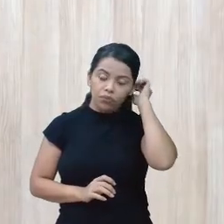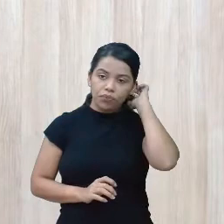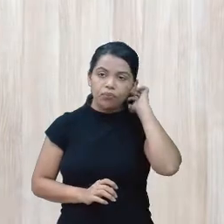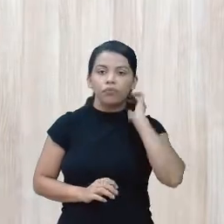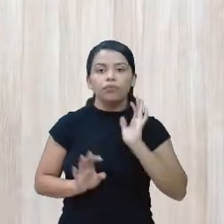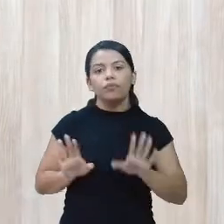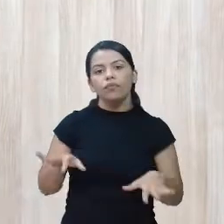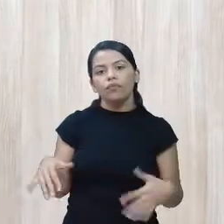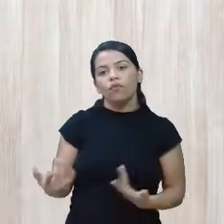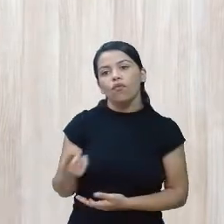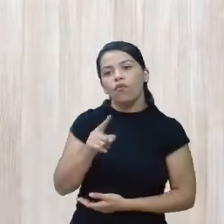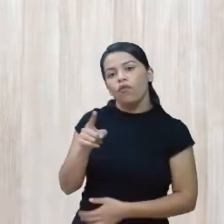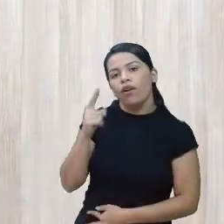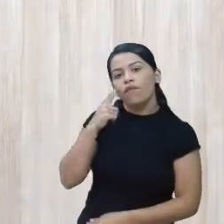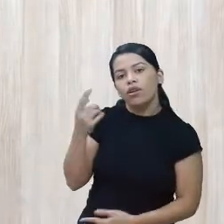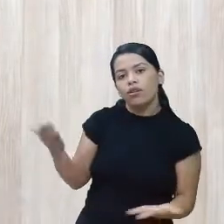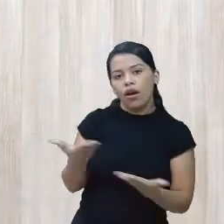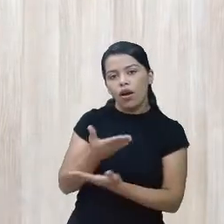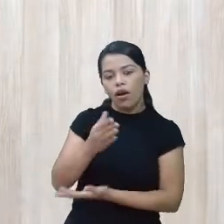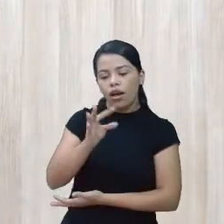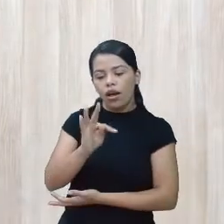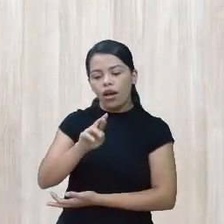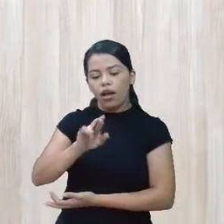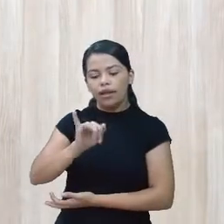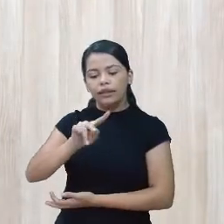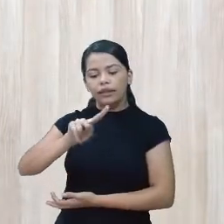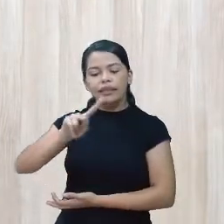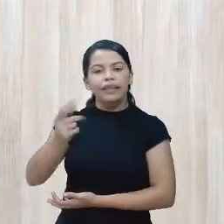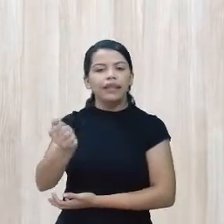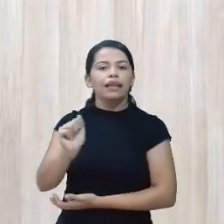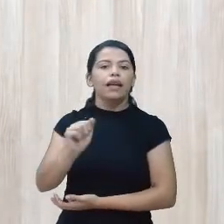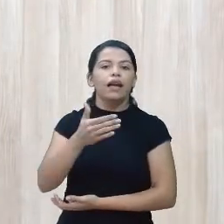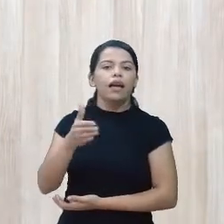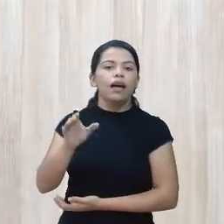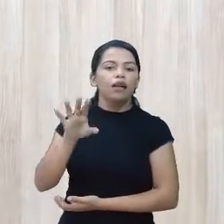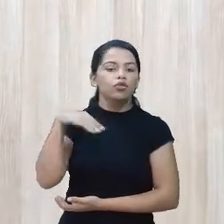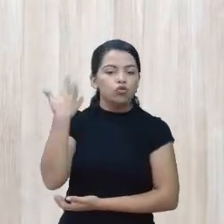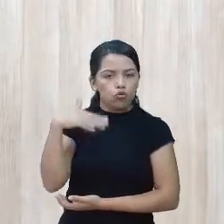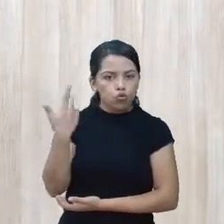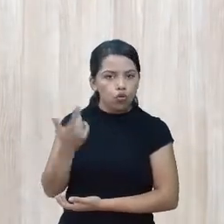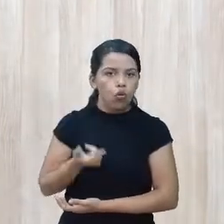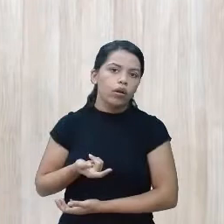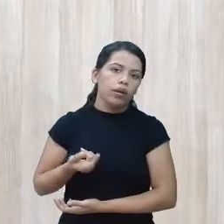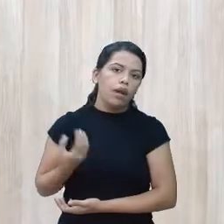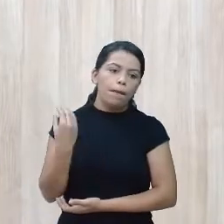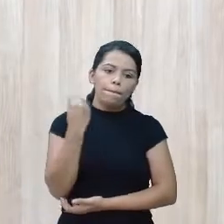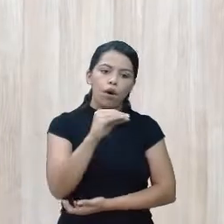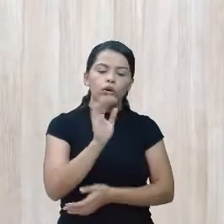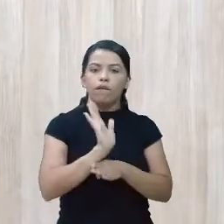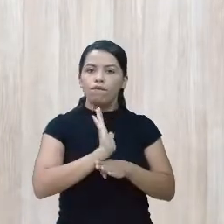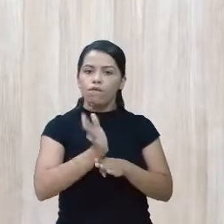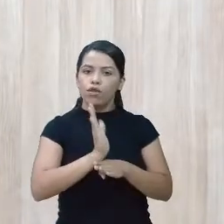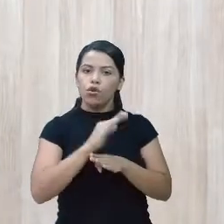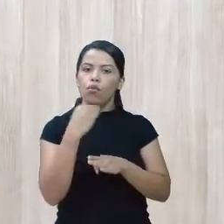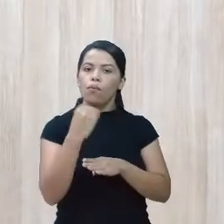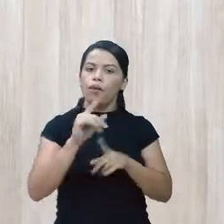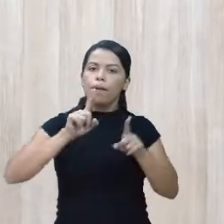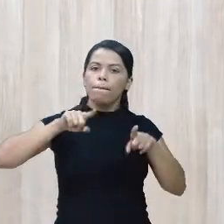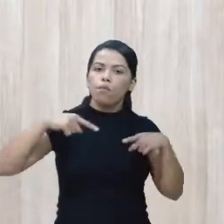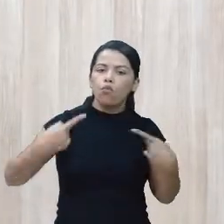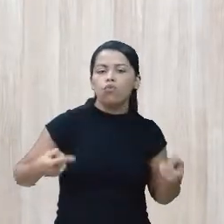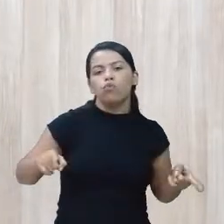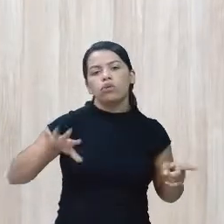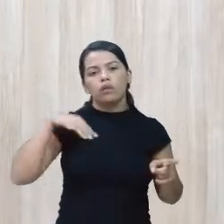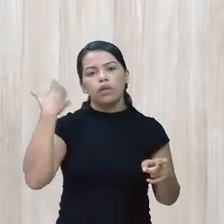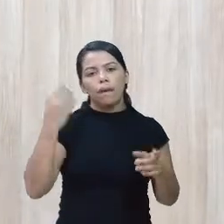Aí vocês viram uma trilha sonora, né? A música colocada nas imagens para criar, né, uma ideia. Essas